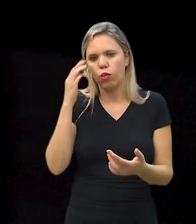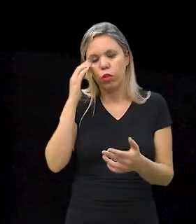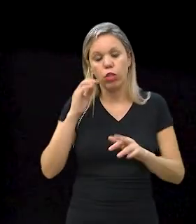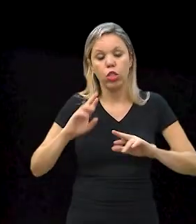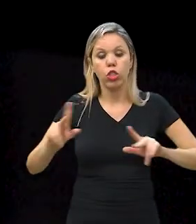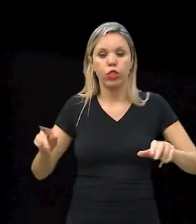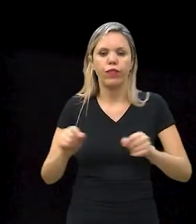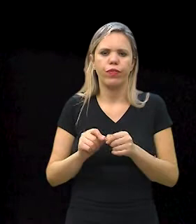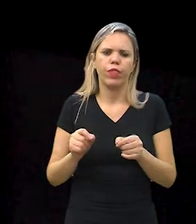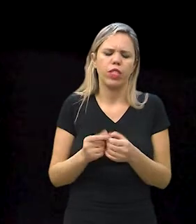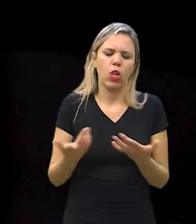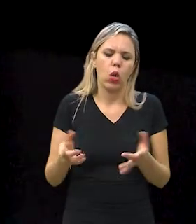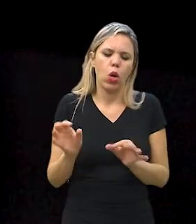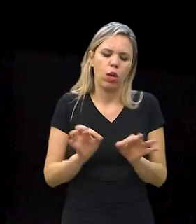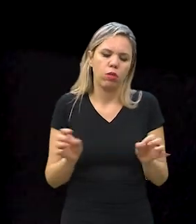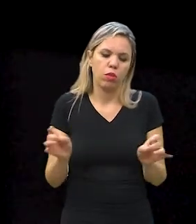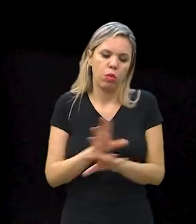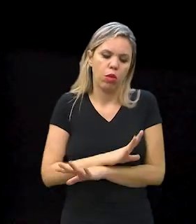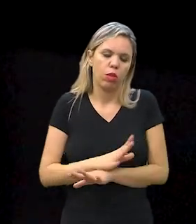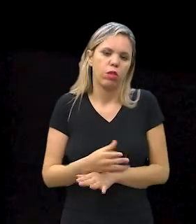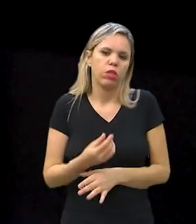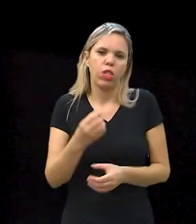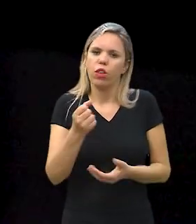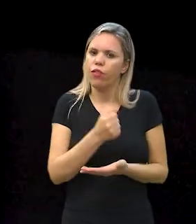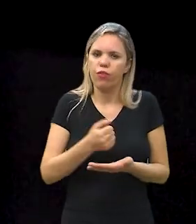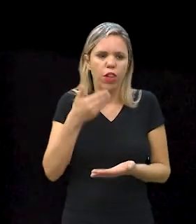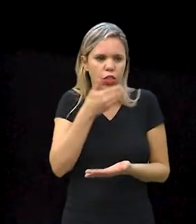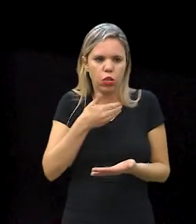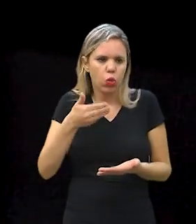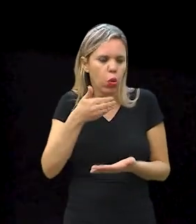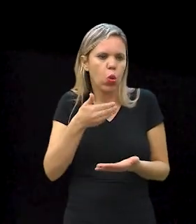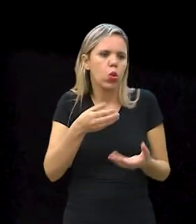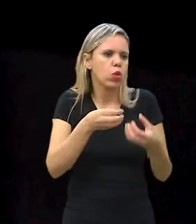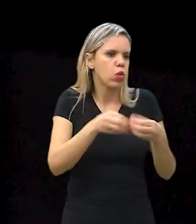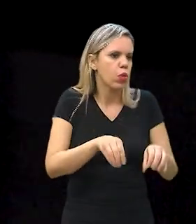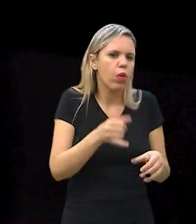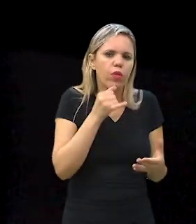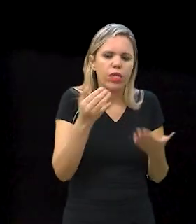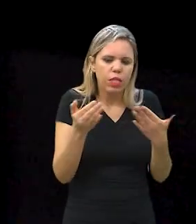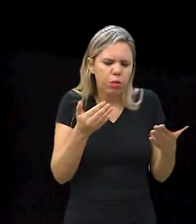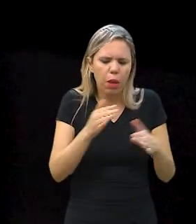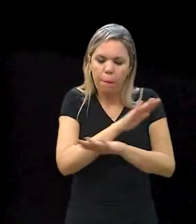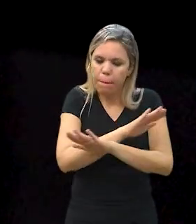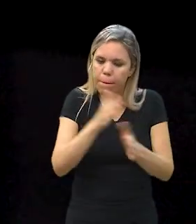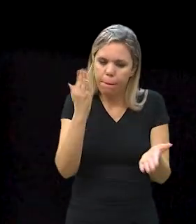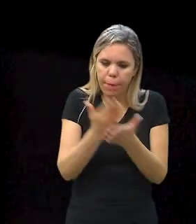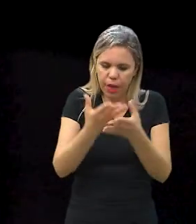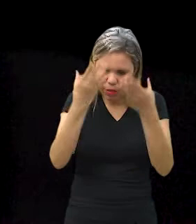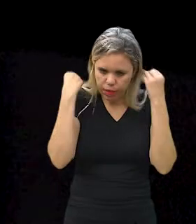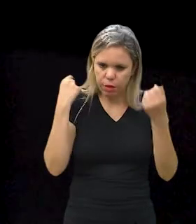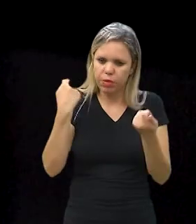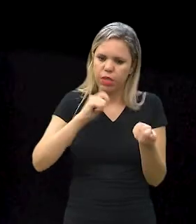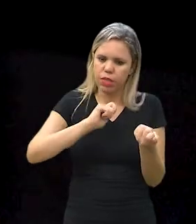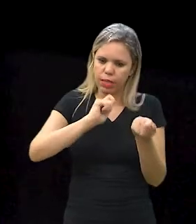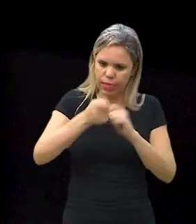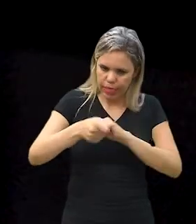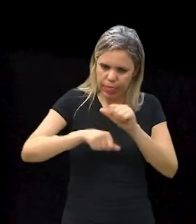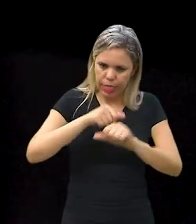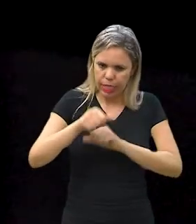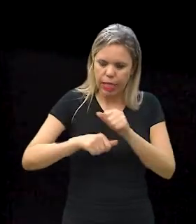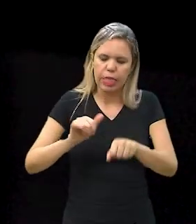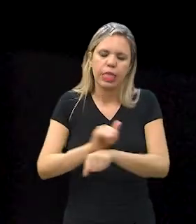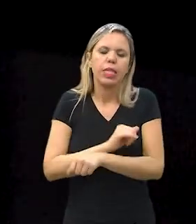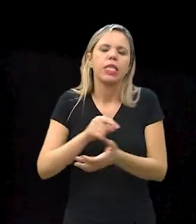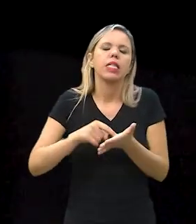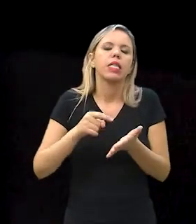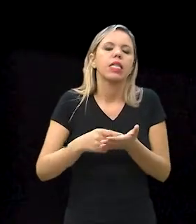cru, fazer com ovo cozido. Você não faz chantilly com ovo cozido. Para, esquece. A gente precisa fazer o seguinte: o que